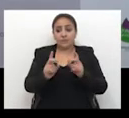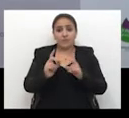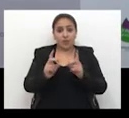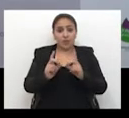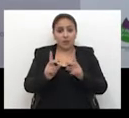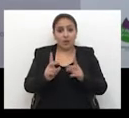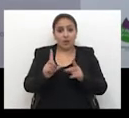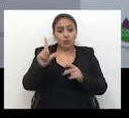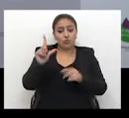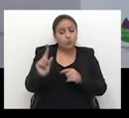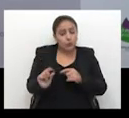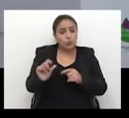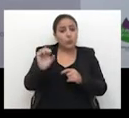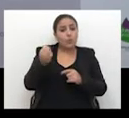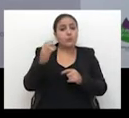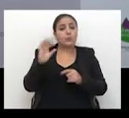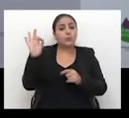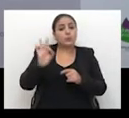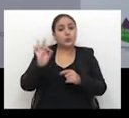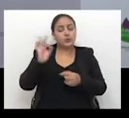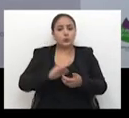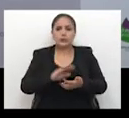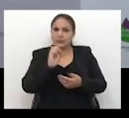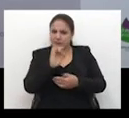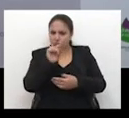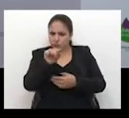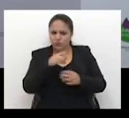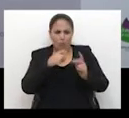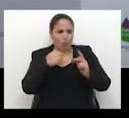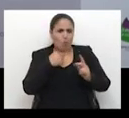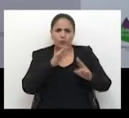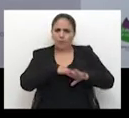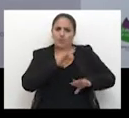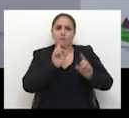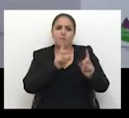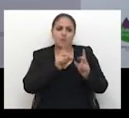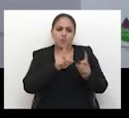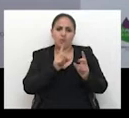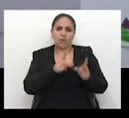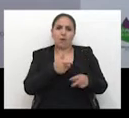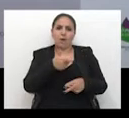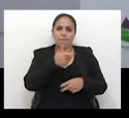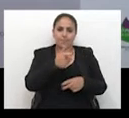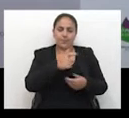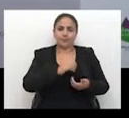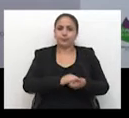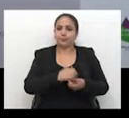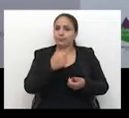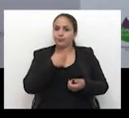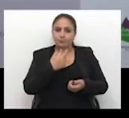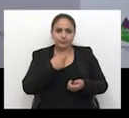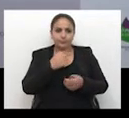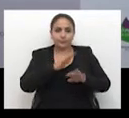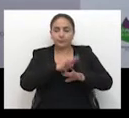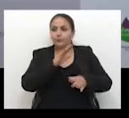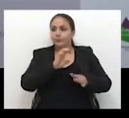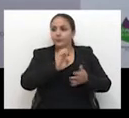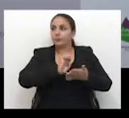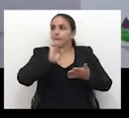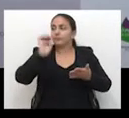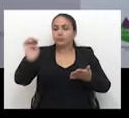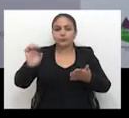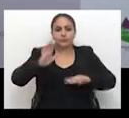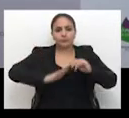então se você em tese não podem mais comercializar a arma de fogo uma maneira ampla e não pode mais